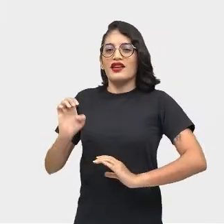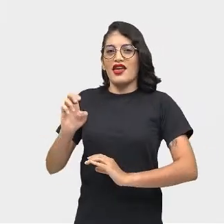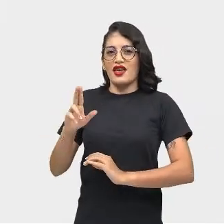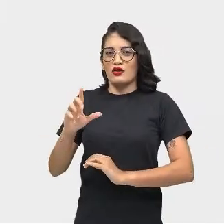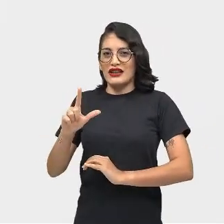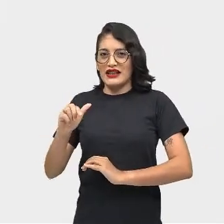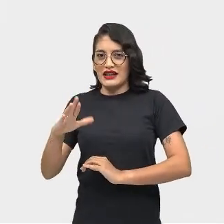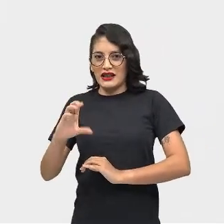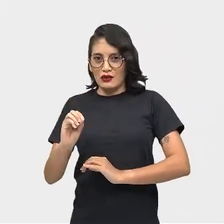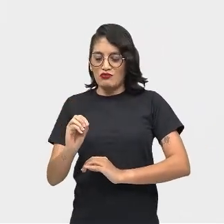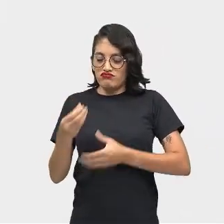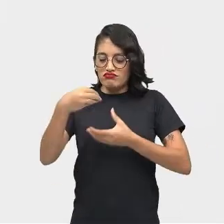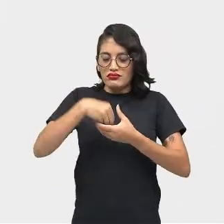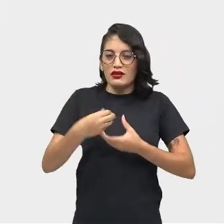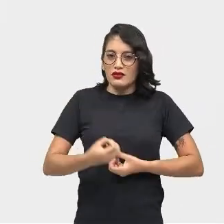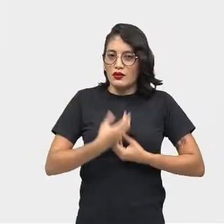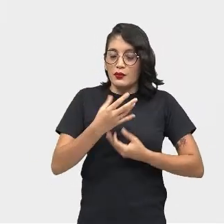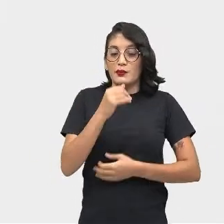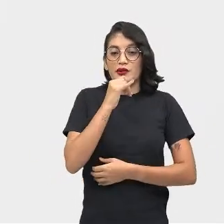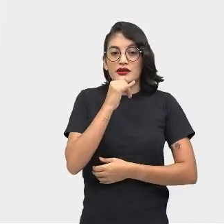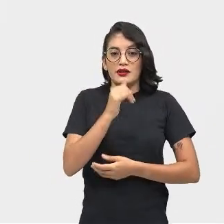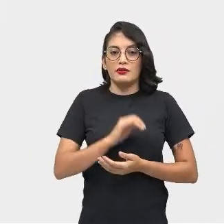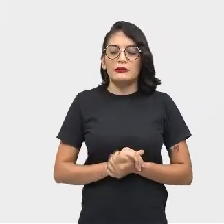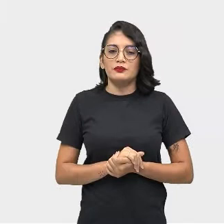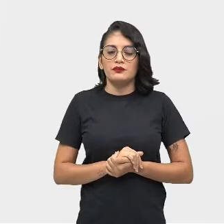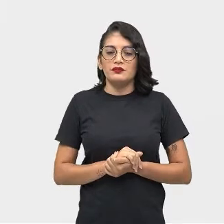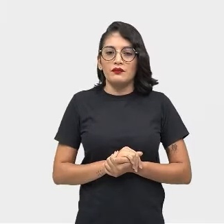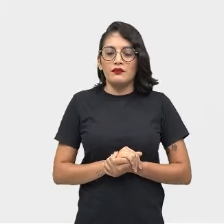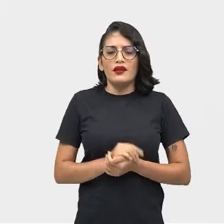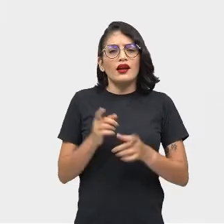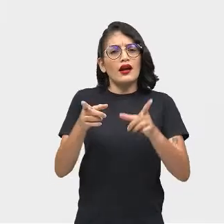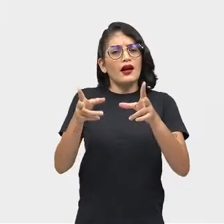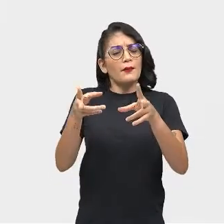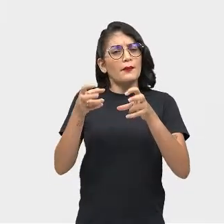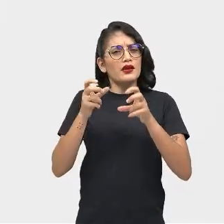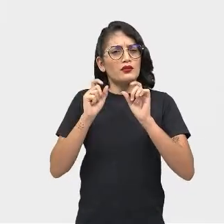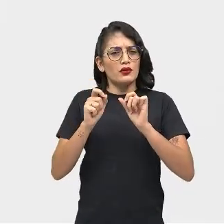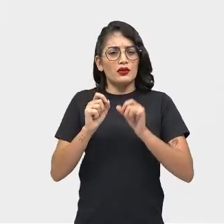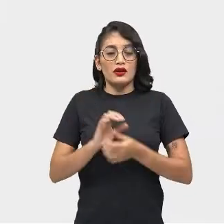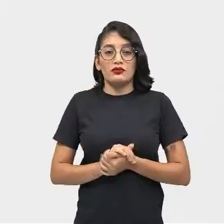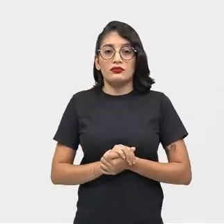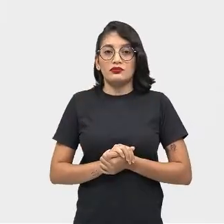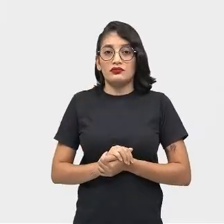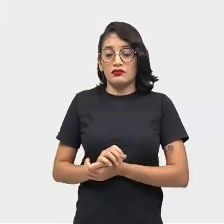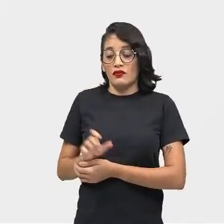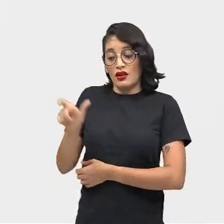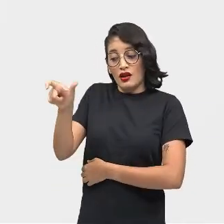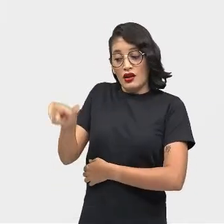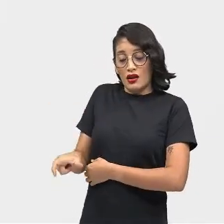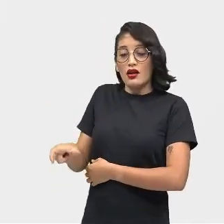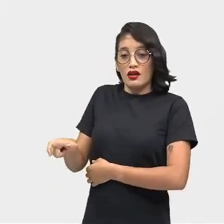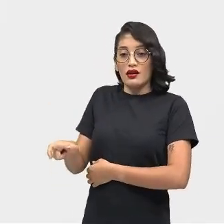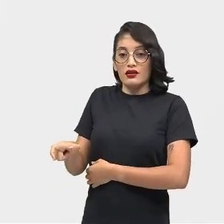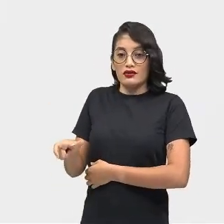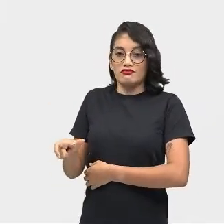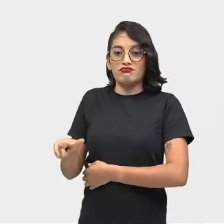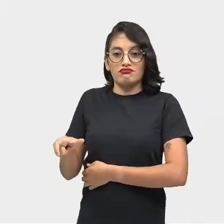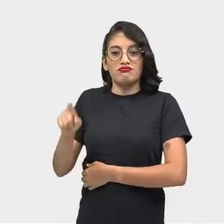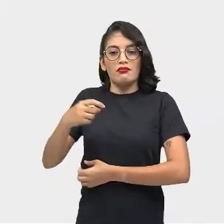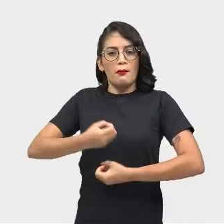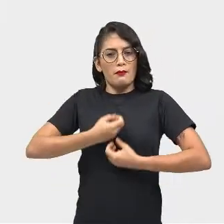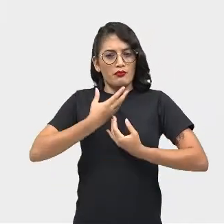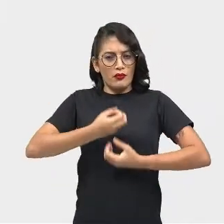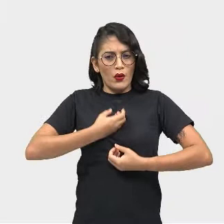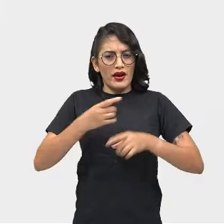um determinado poema. Por exemplo, aqui nós vamos observar que o eu lírico, que o eu poético, olha